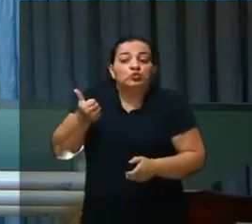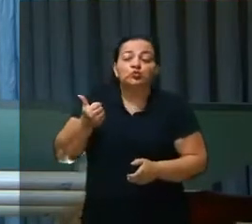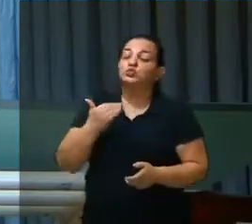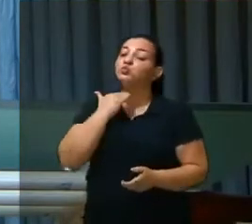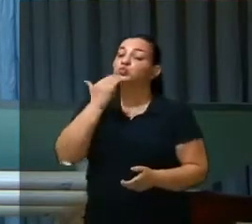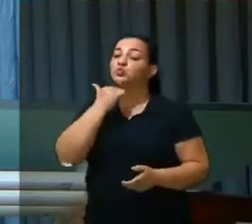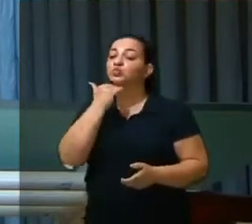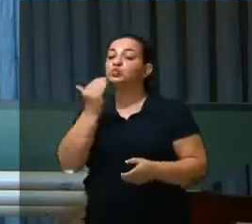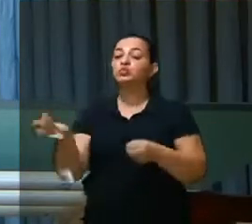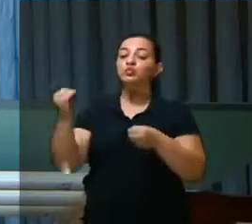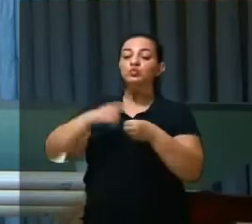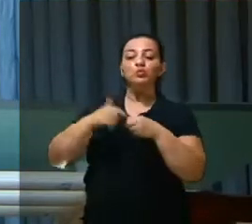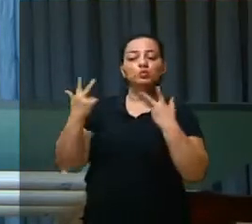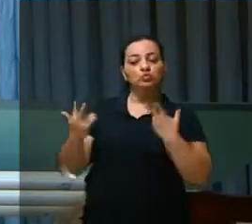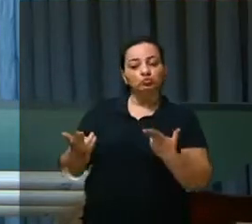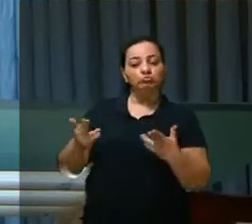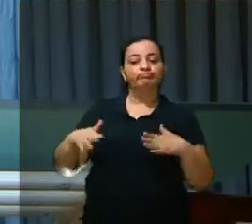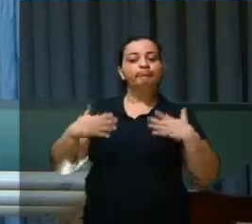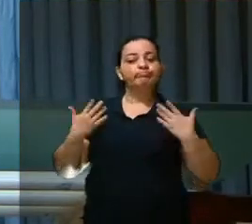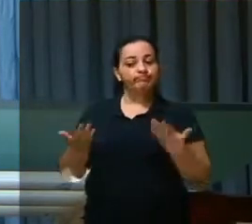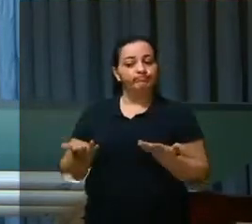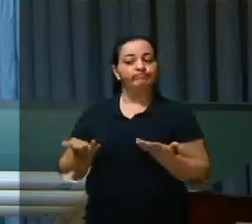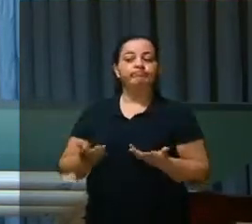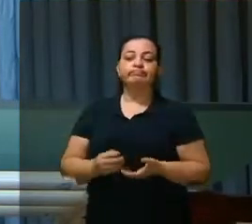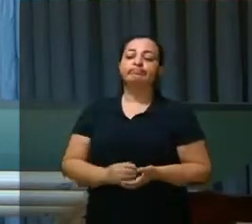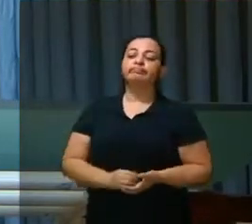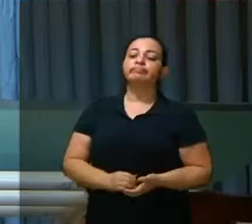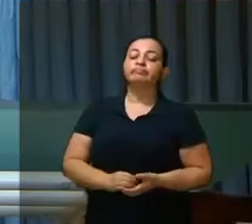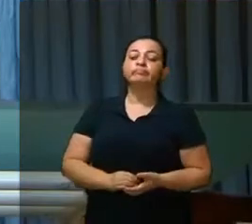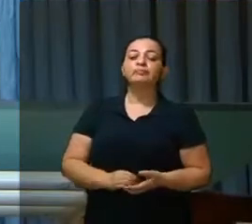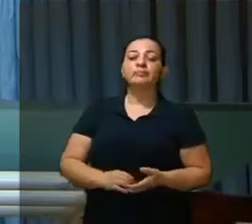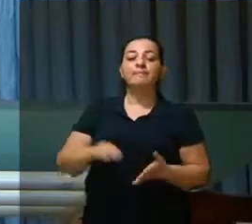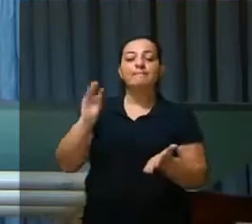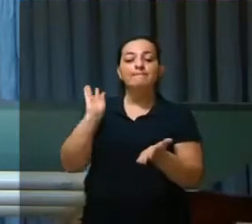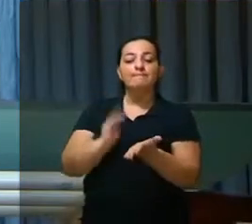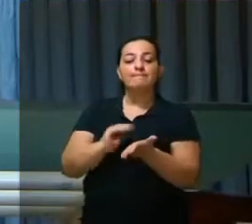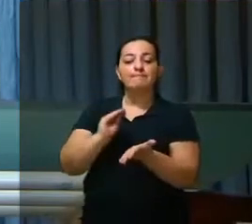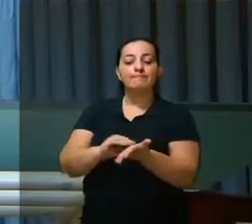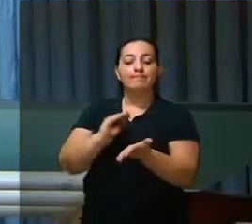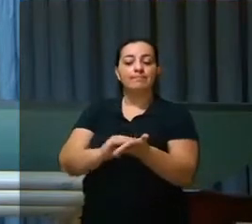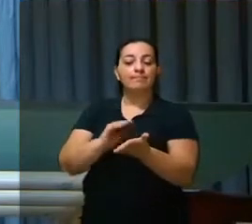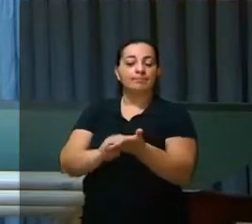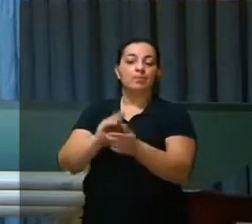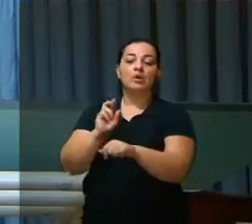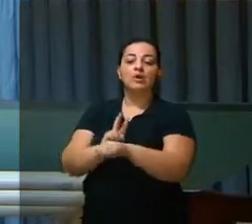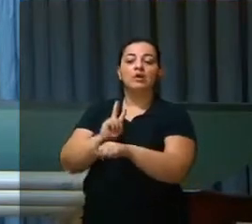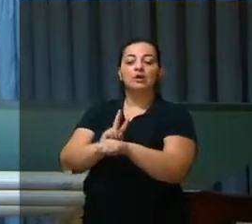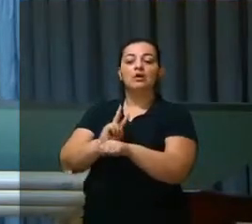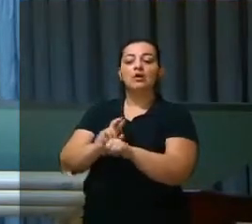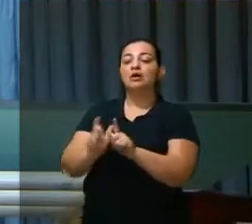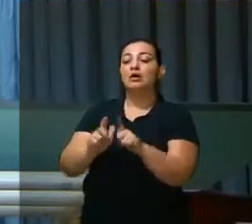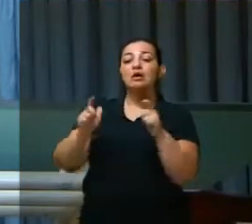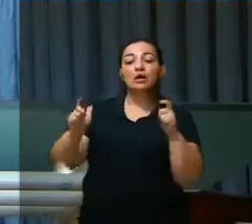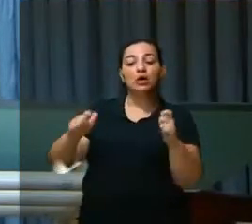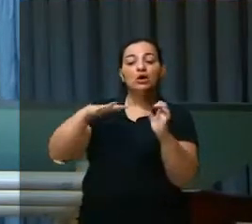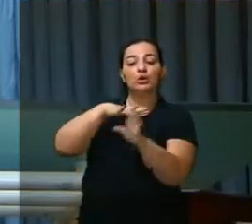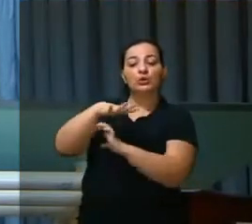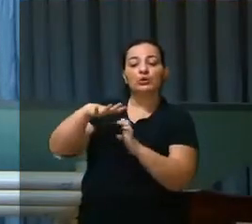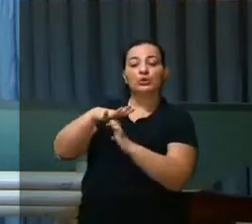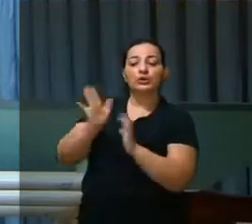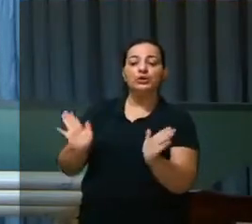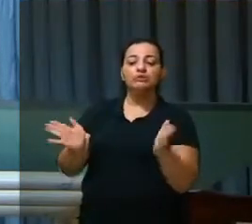Irreversível Ah e por falta desse cuidado grandes